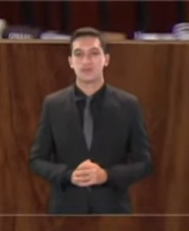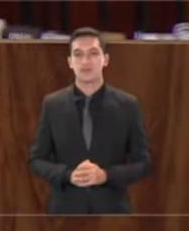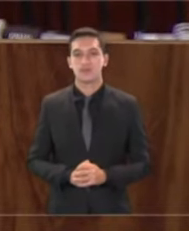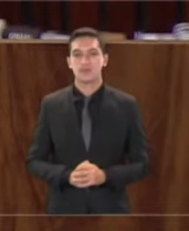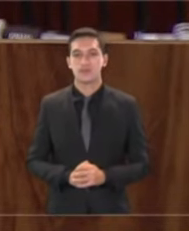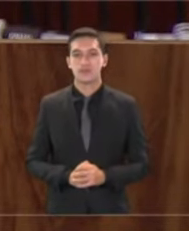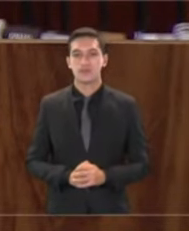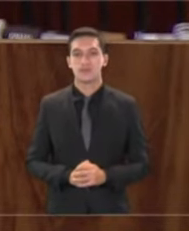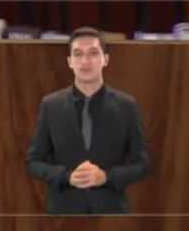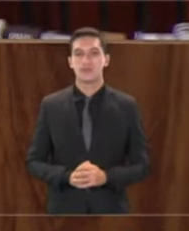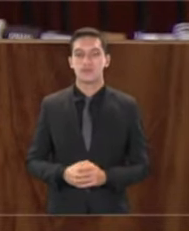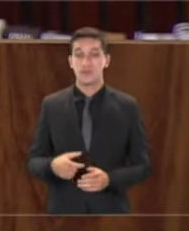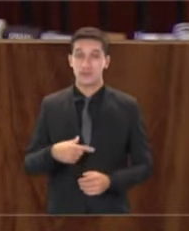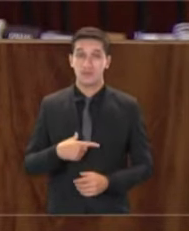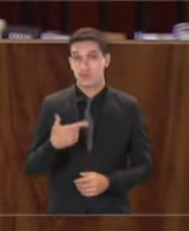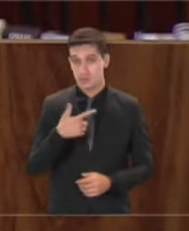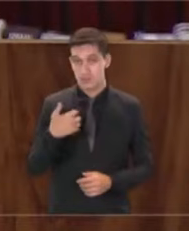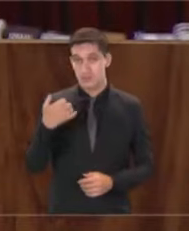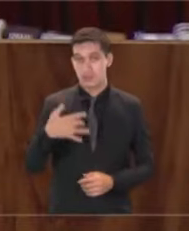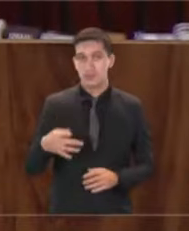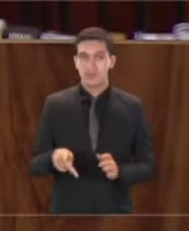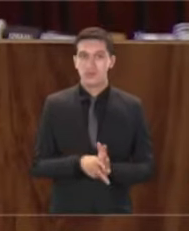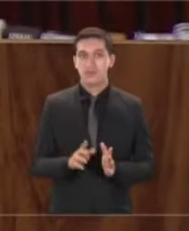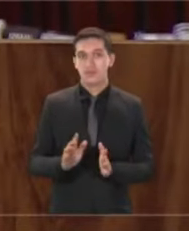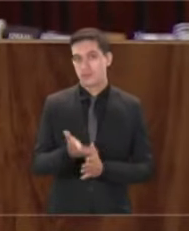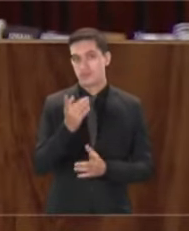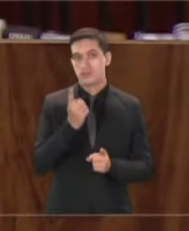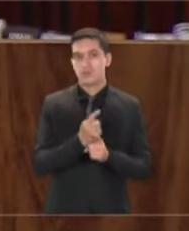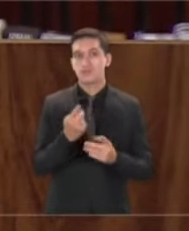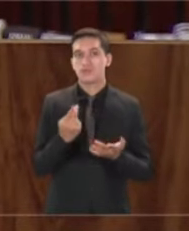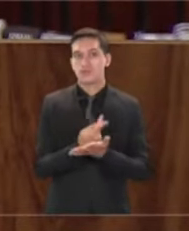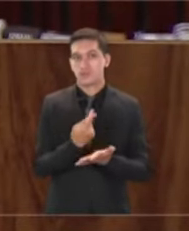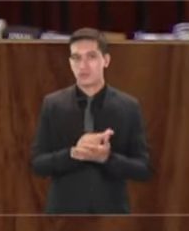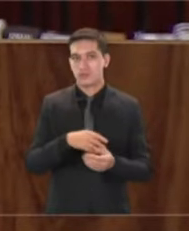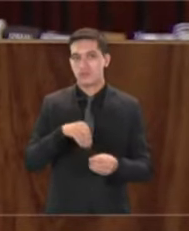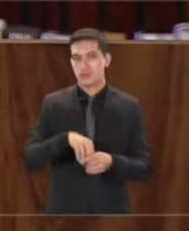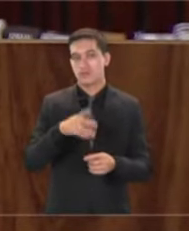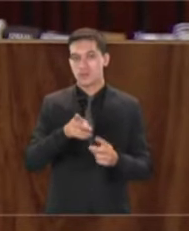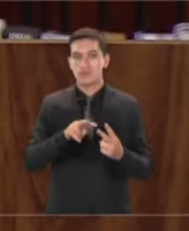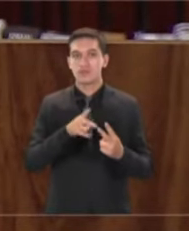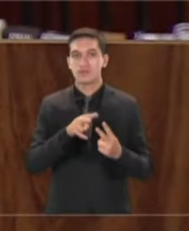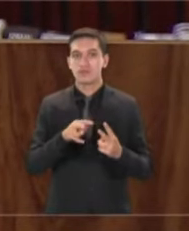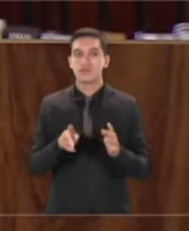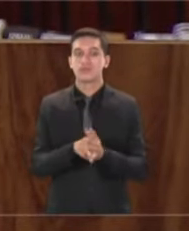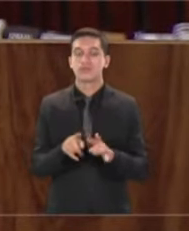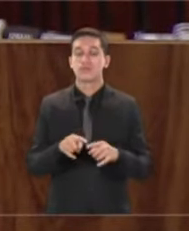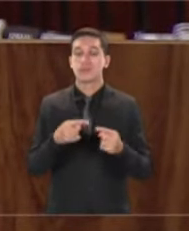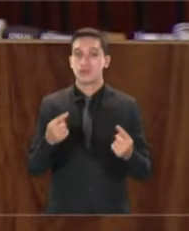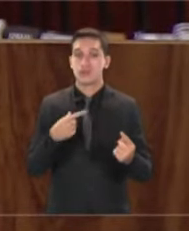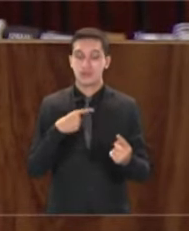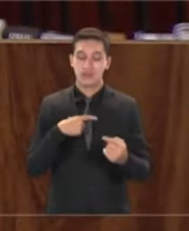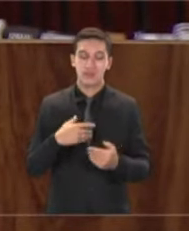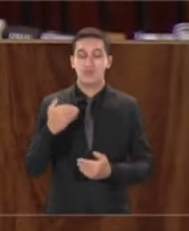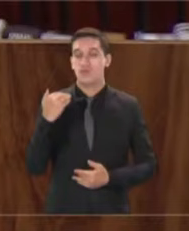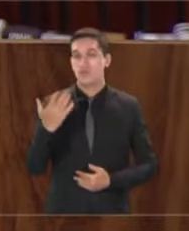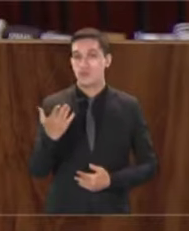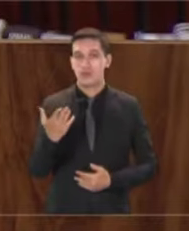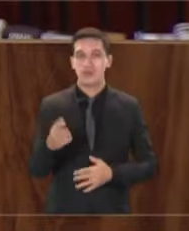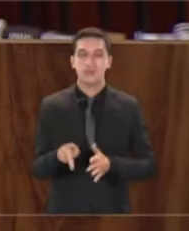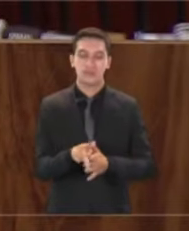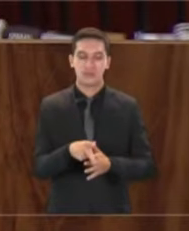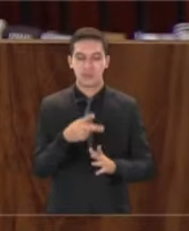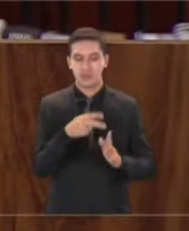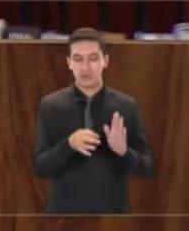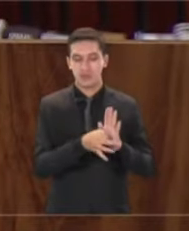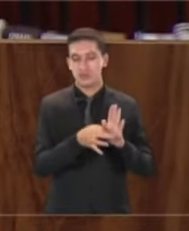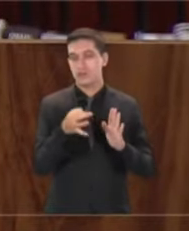que refira a ato tido por irregular, na hipótese, em que a externalização de sua